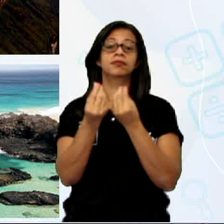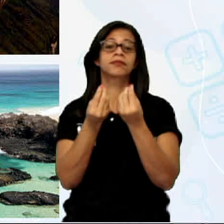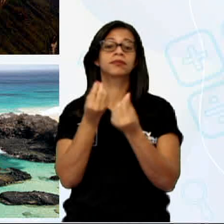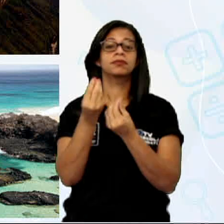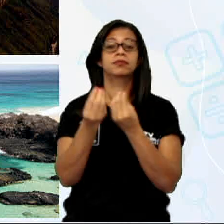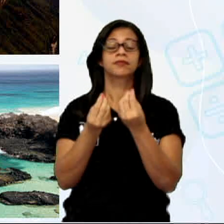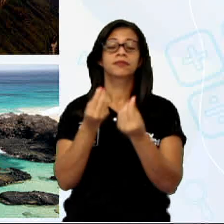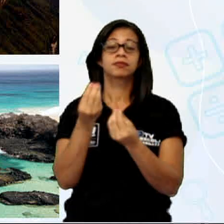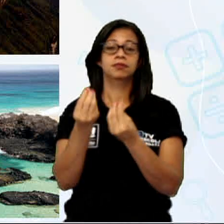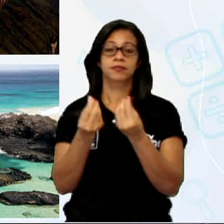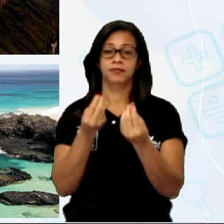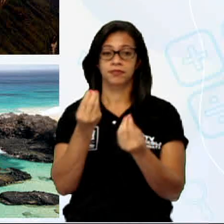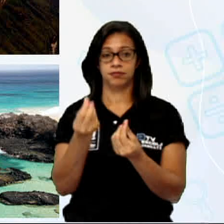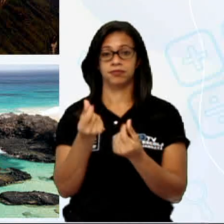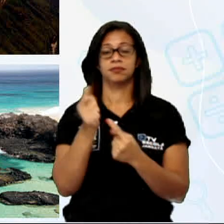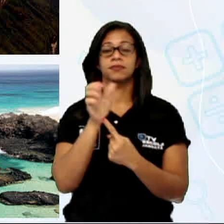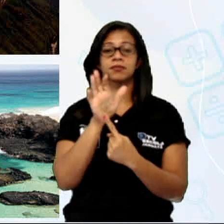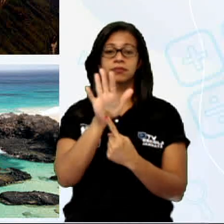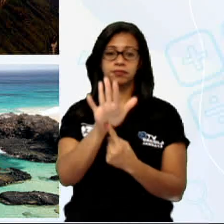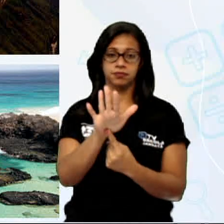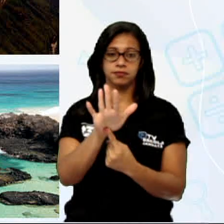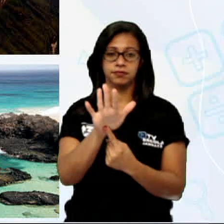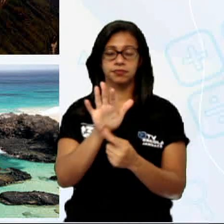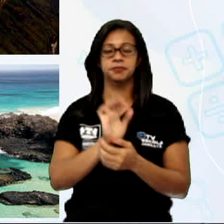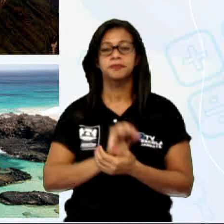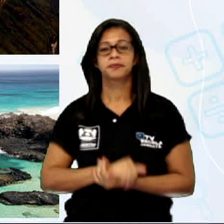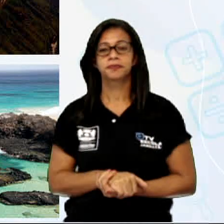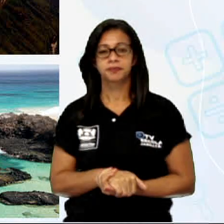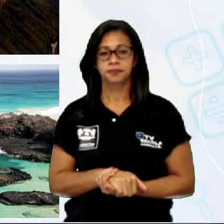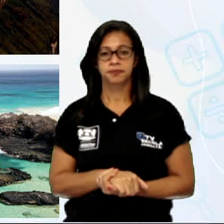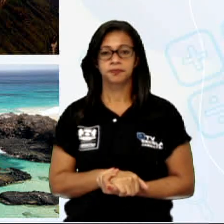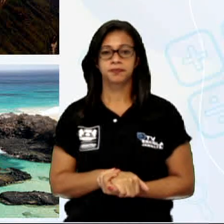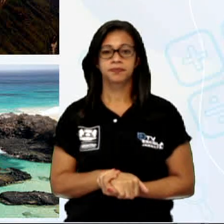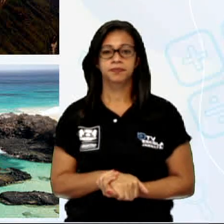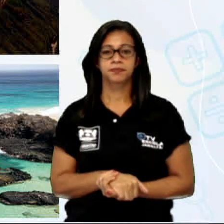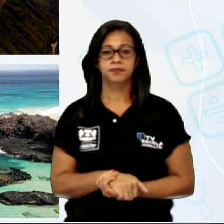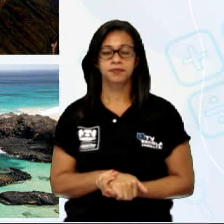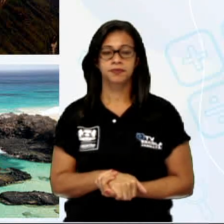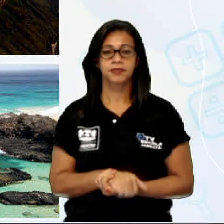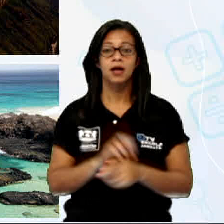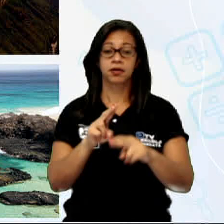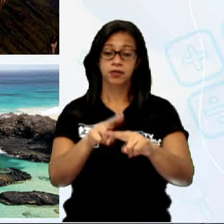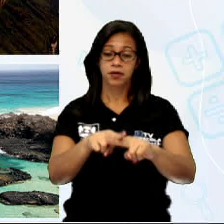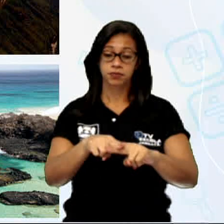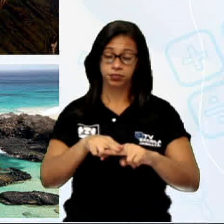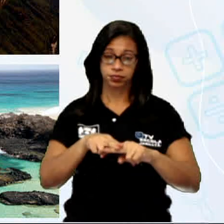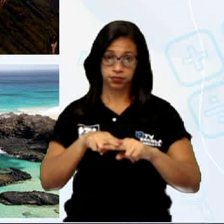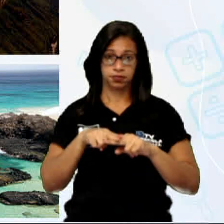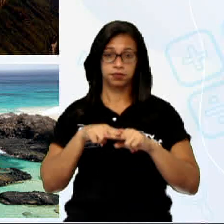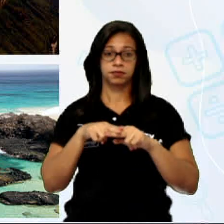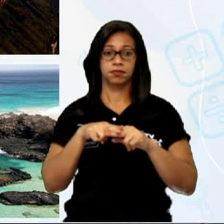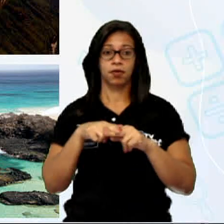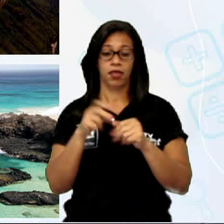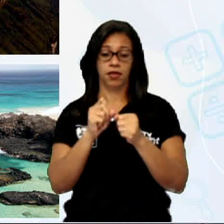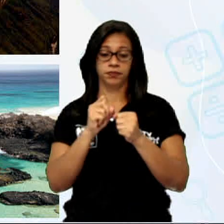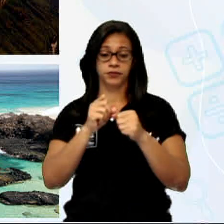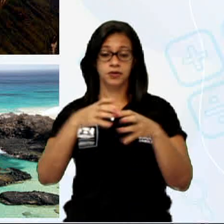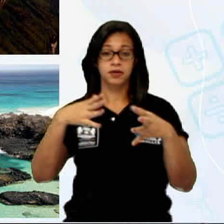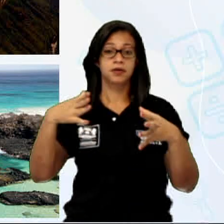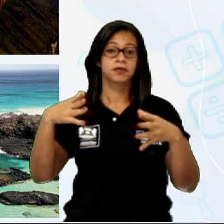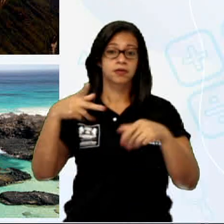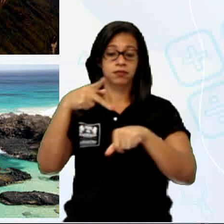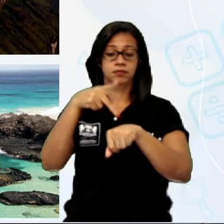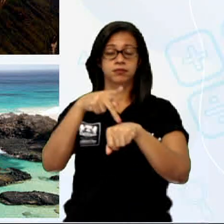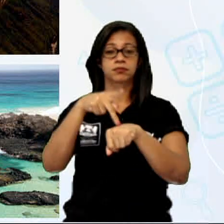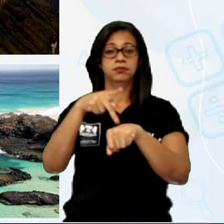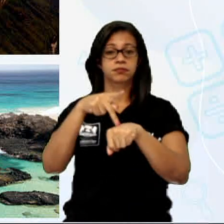superfície ela apresenta. Isso é graças à questão das formações rochosas e do